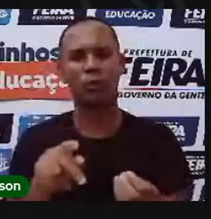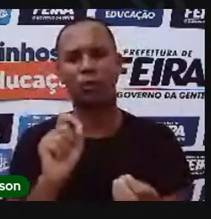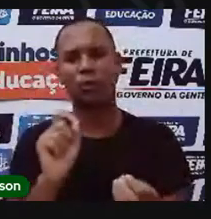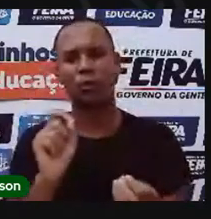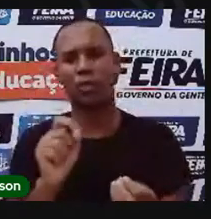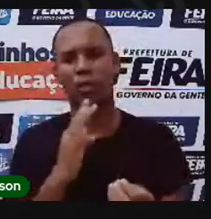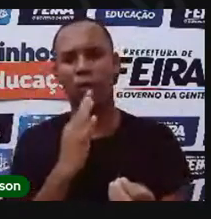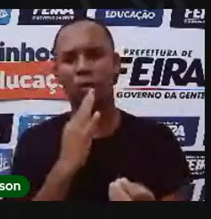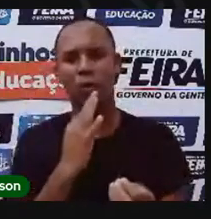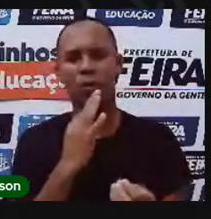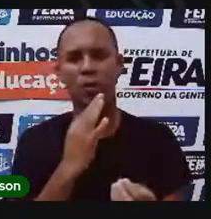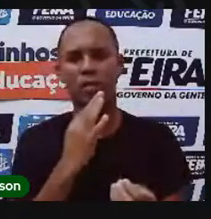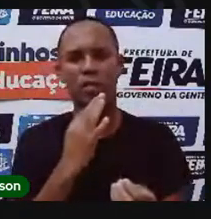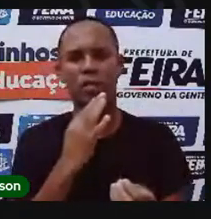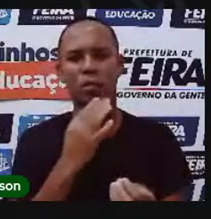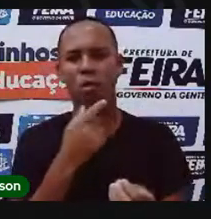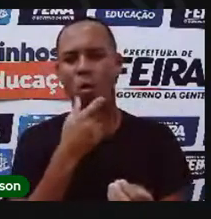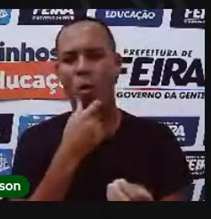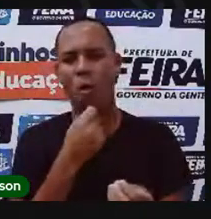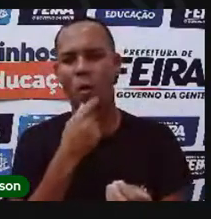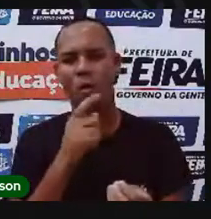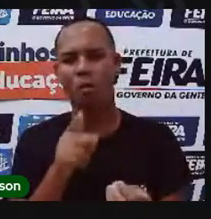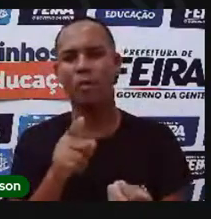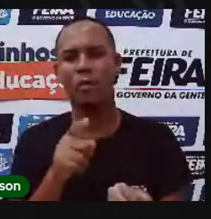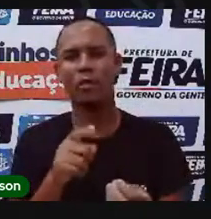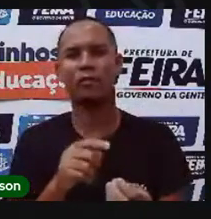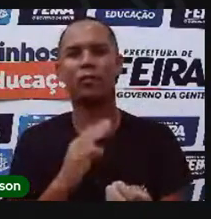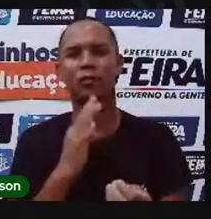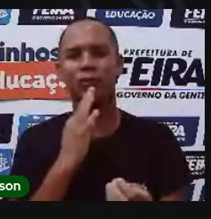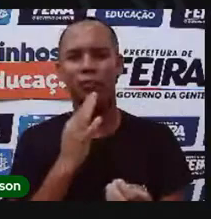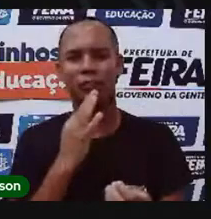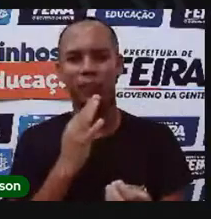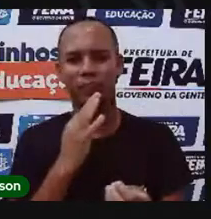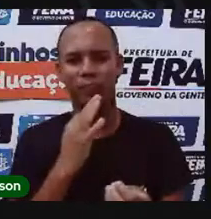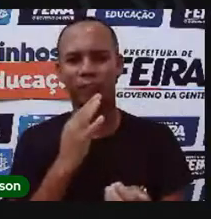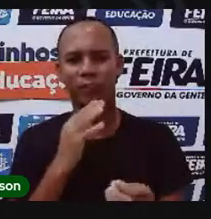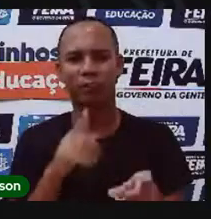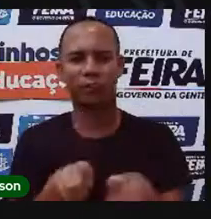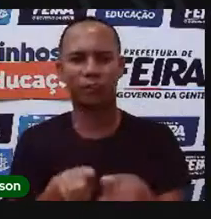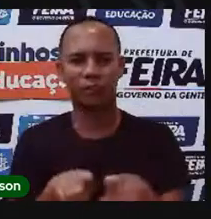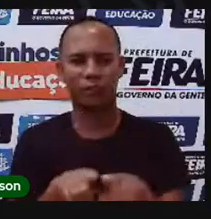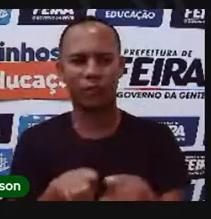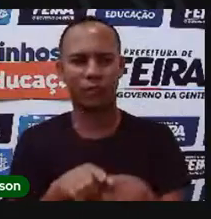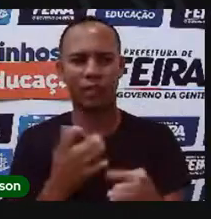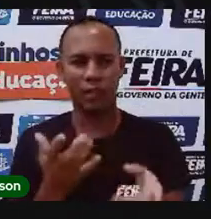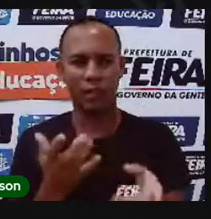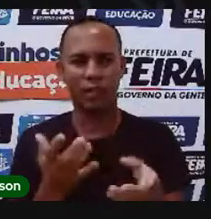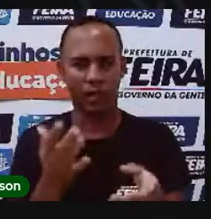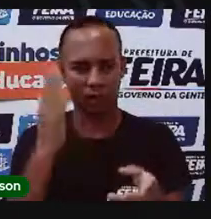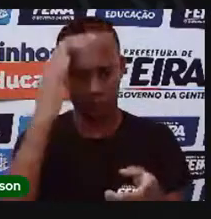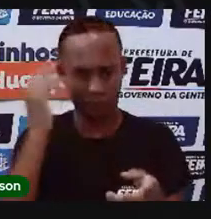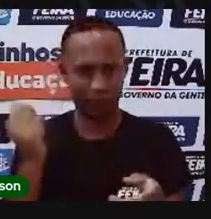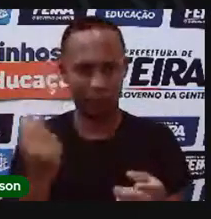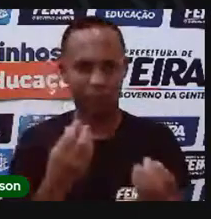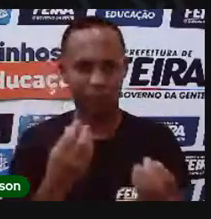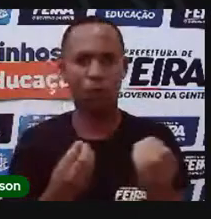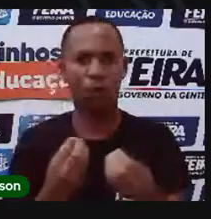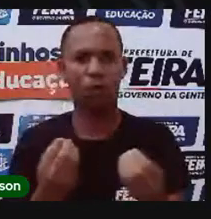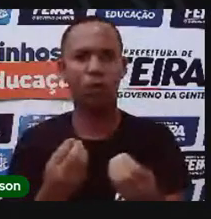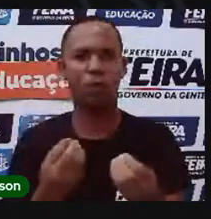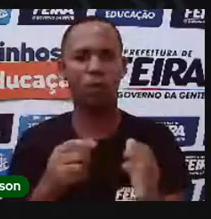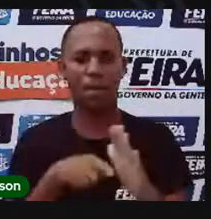Eu conheço esse artista. O nome dele é Juraci Dória. Quem quiser saber um pouco mais sobre Juraci Dória, é